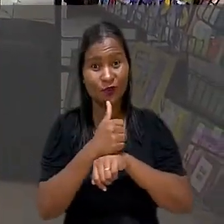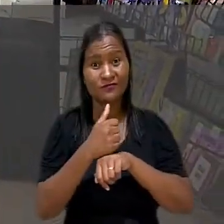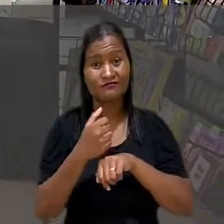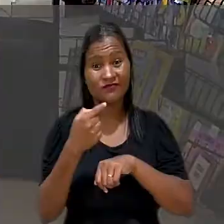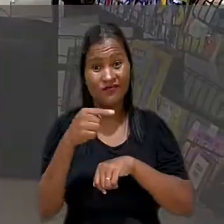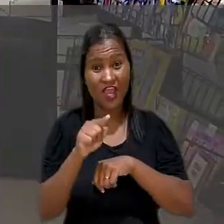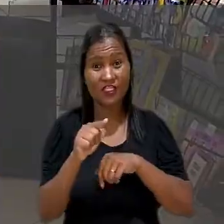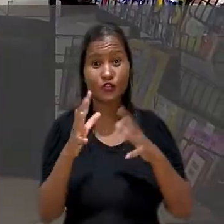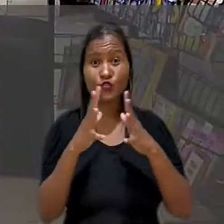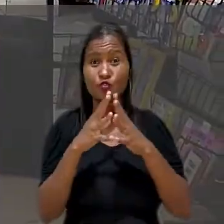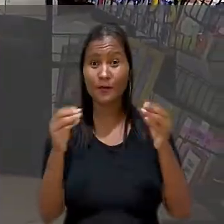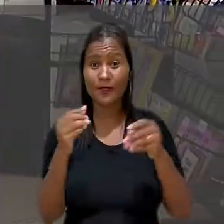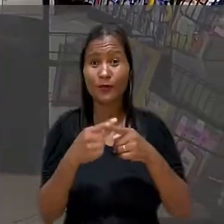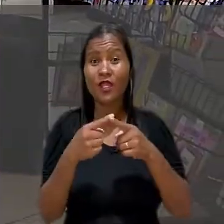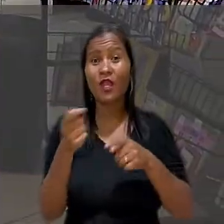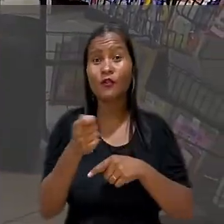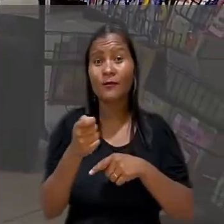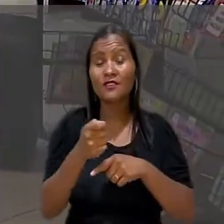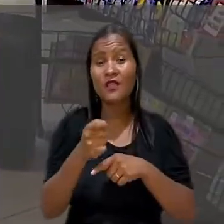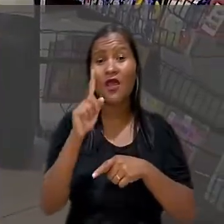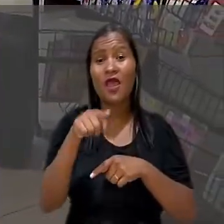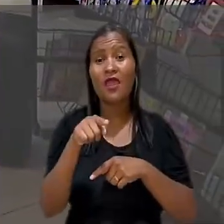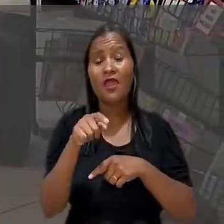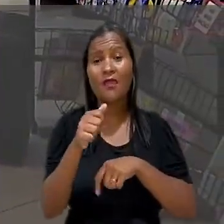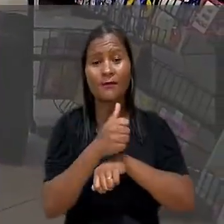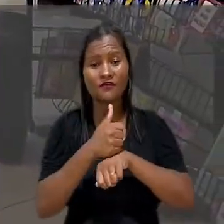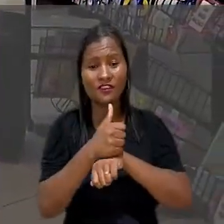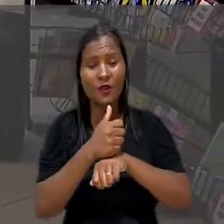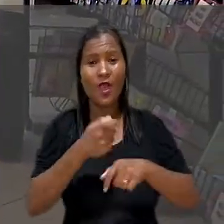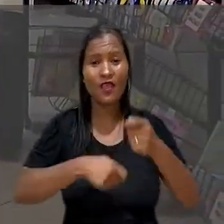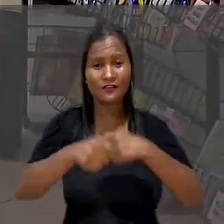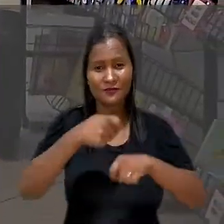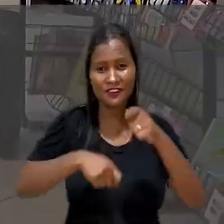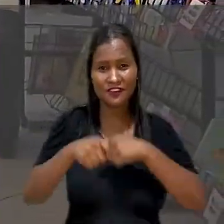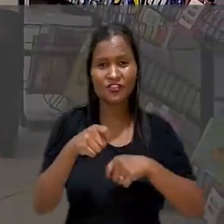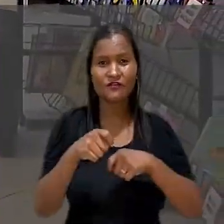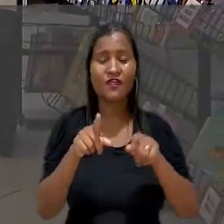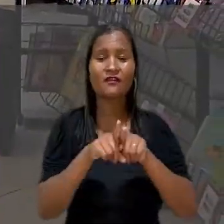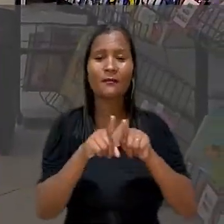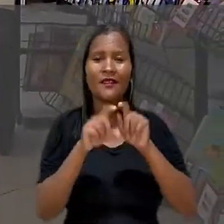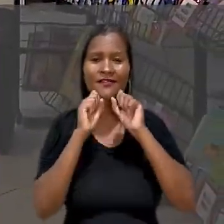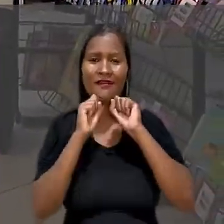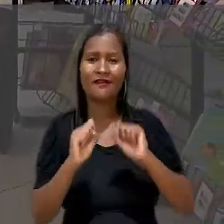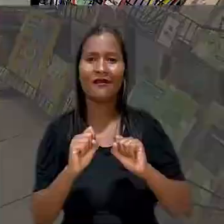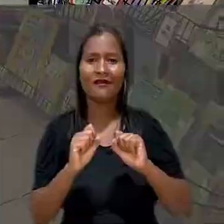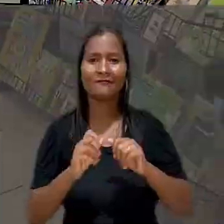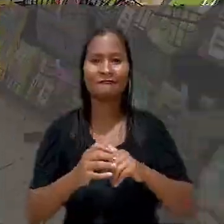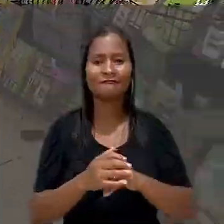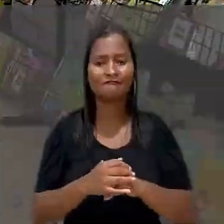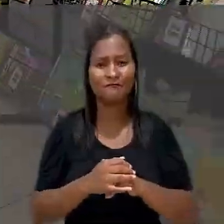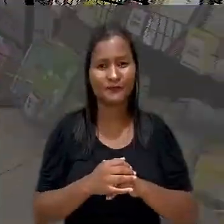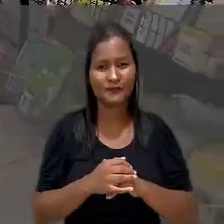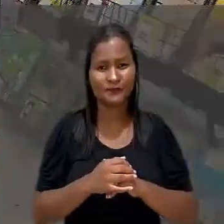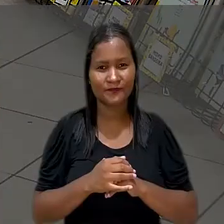devem desaparecer devido à automação, estão as funções administrativas e de secretariado.